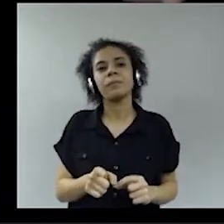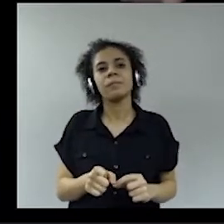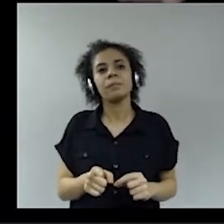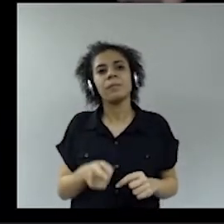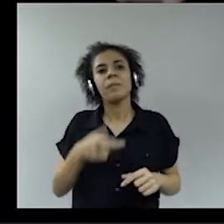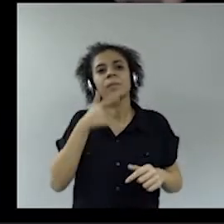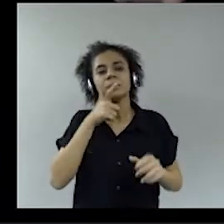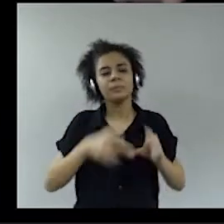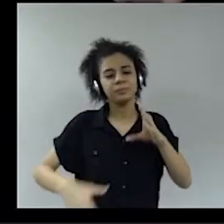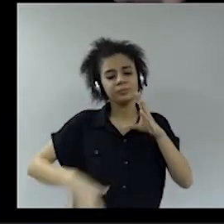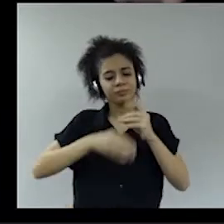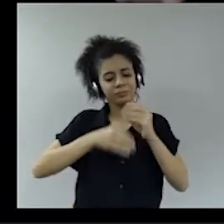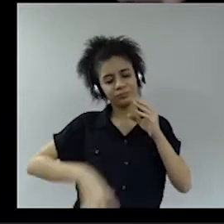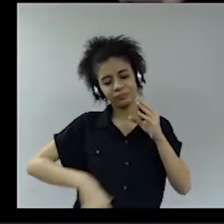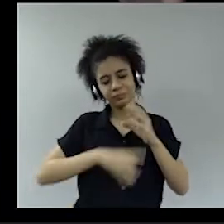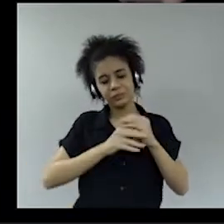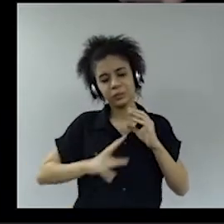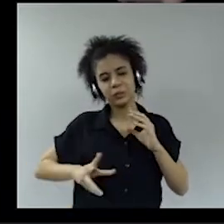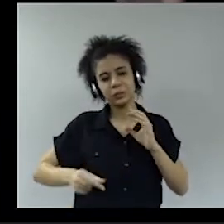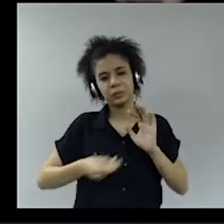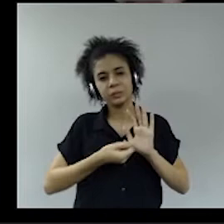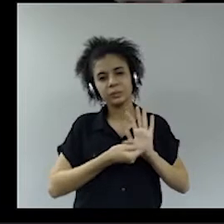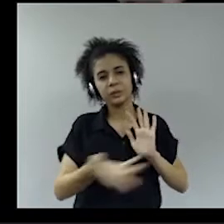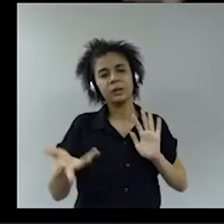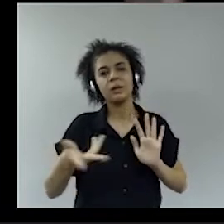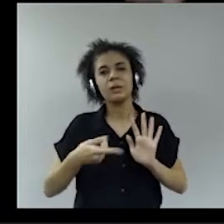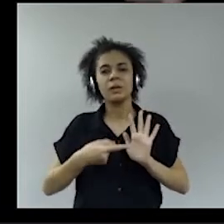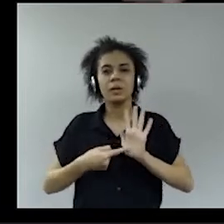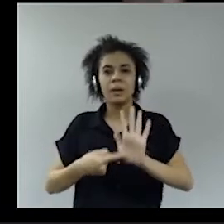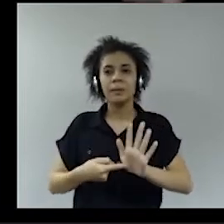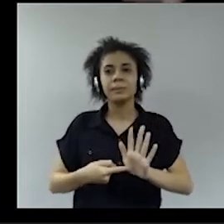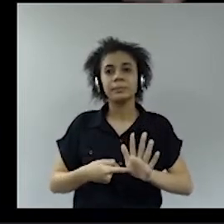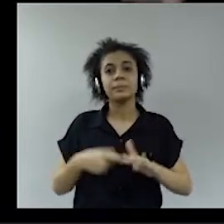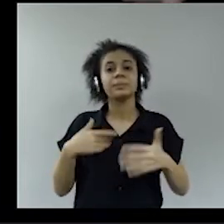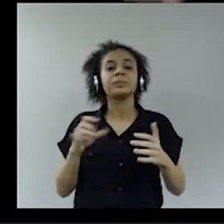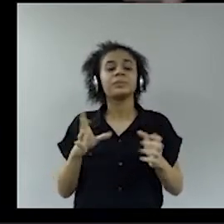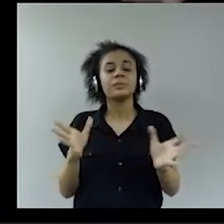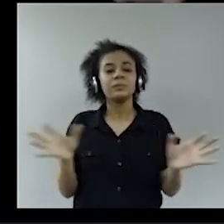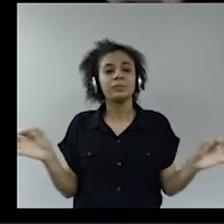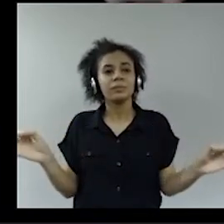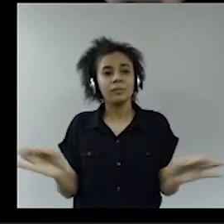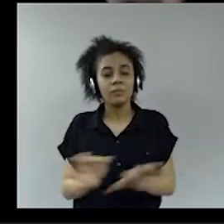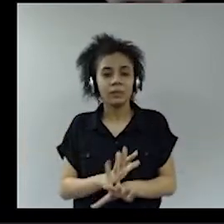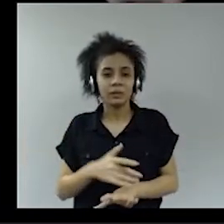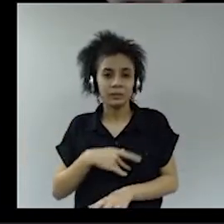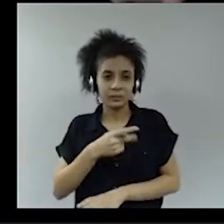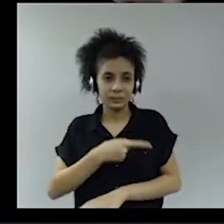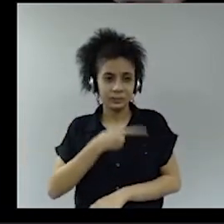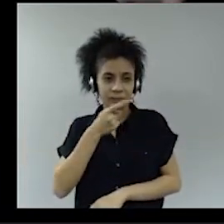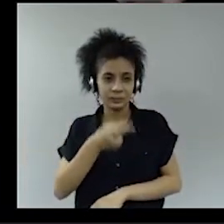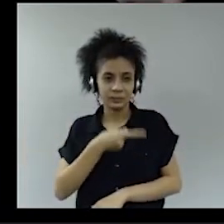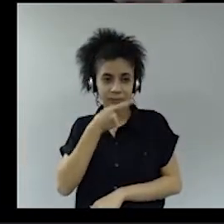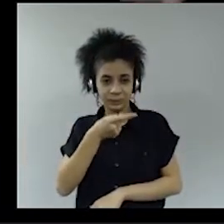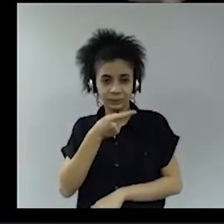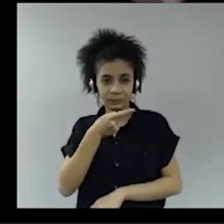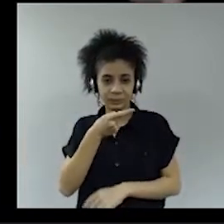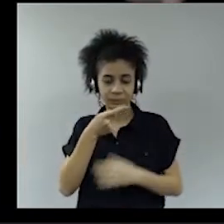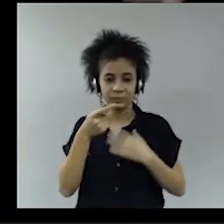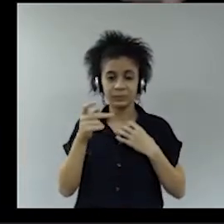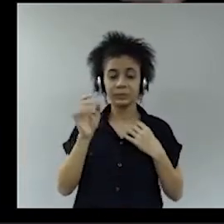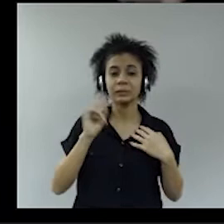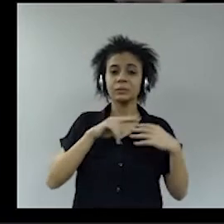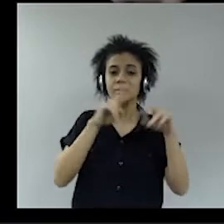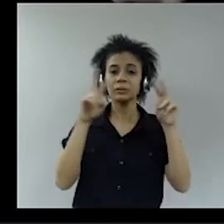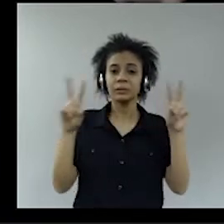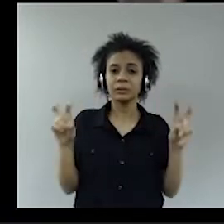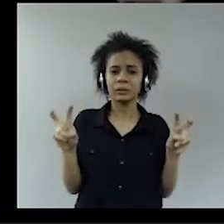fazer um apanhado de tudo aquilo que se pretende. E eu só quero encerrar a minha fala com um tema